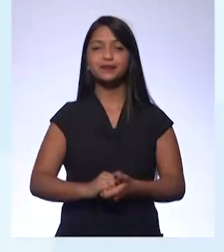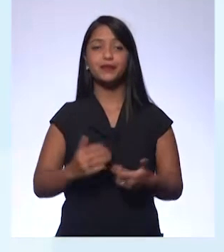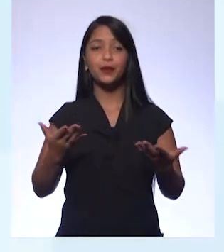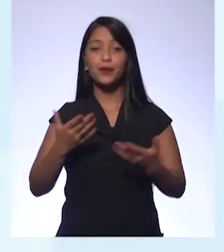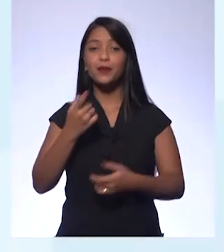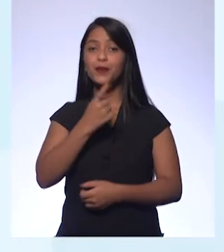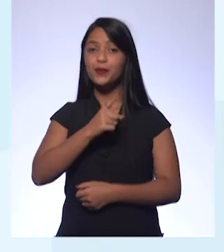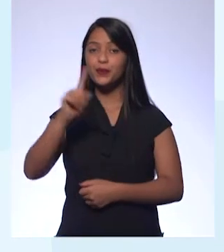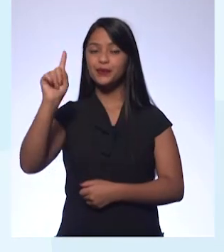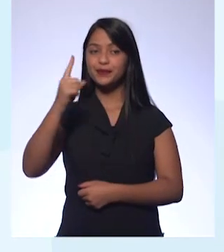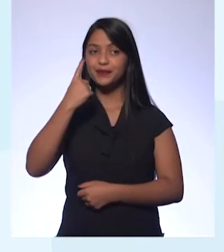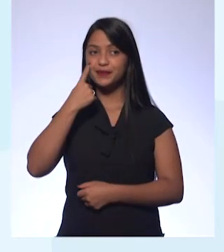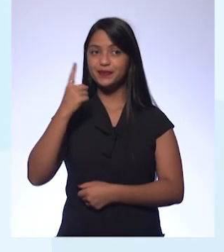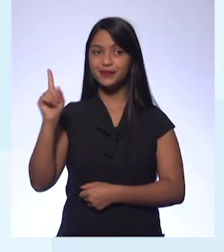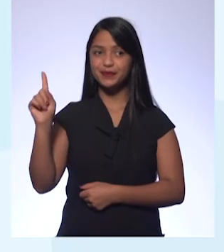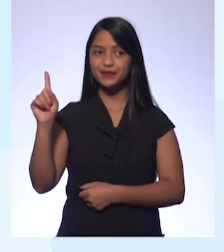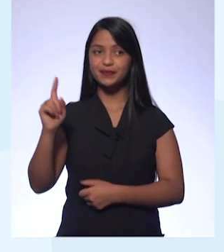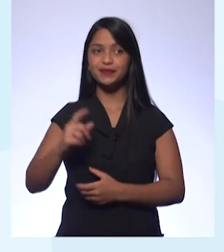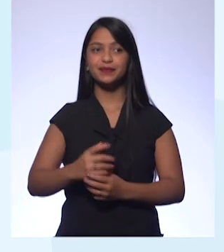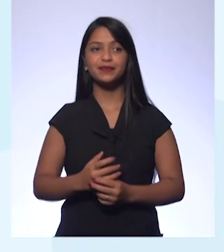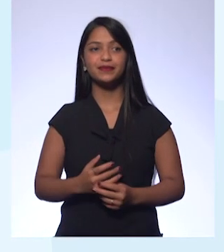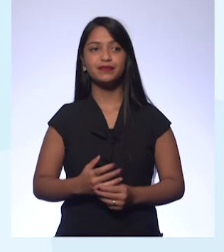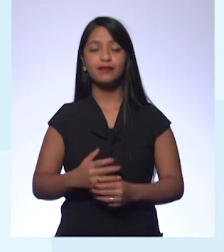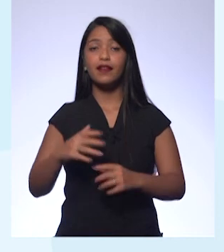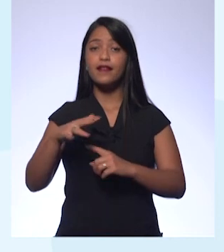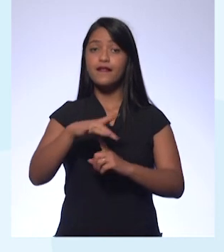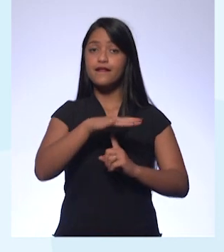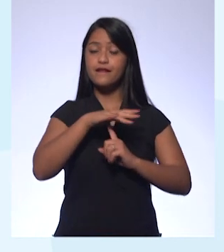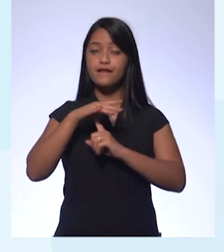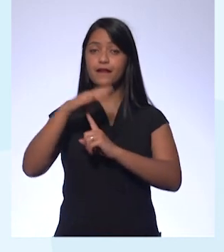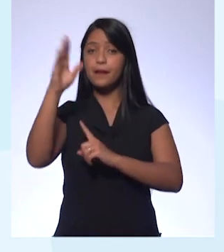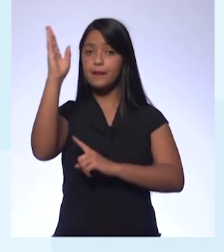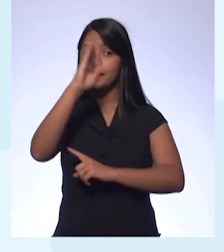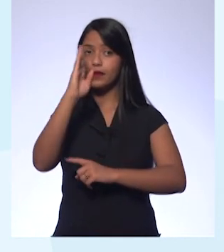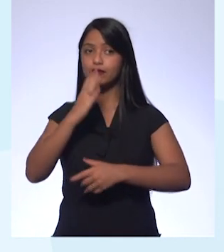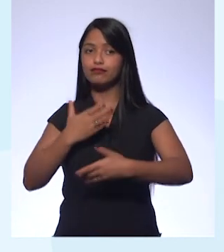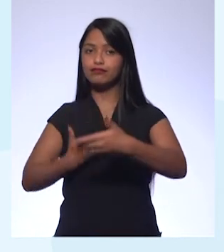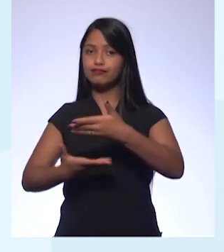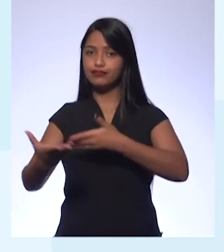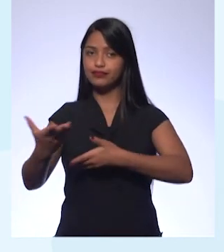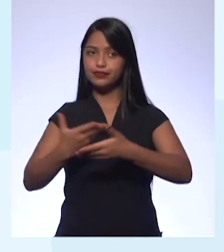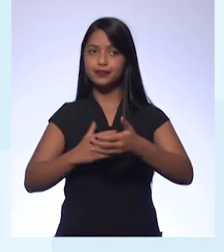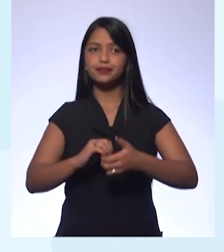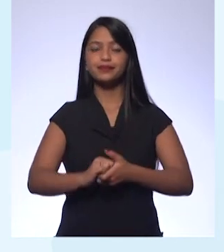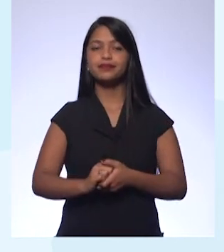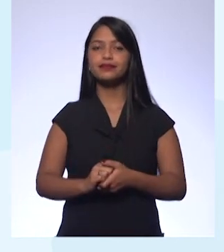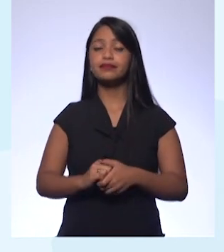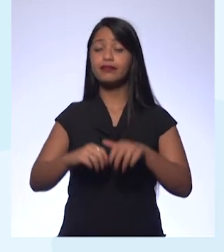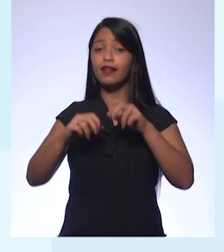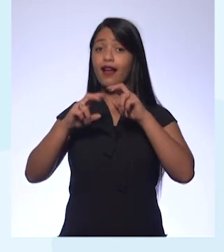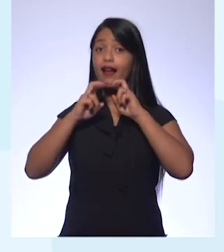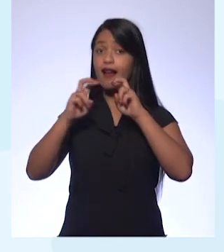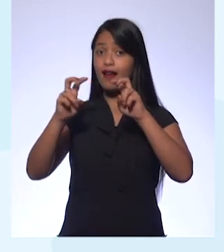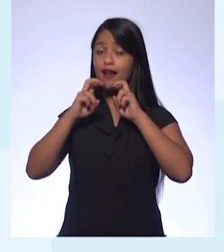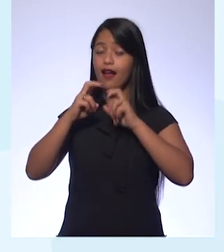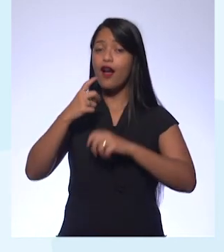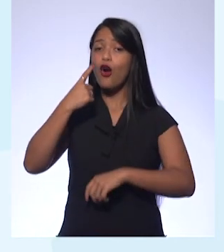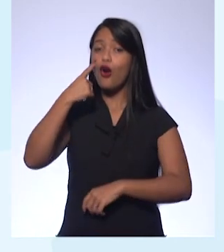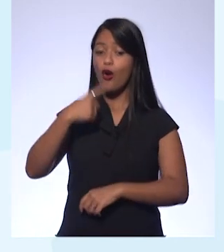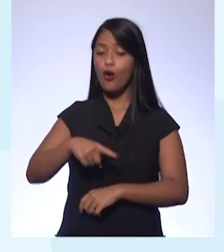último. Aí, Feira de Integração Nacional Brasileira. Tem a feira ali. Olha o aipim, né? Barraca